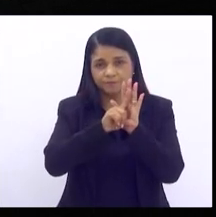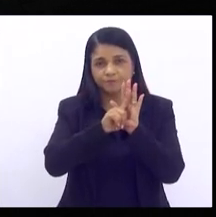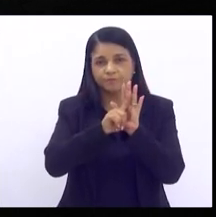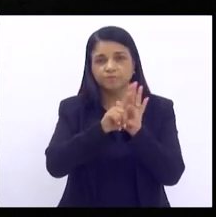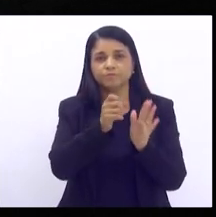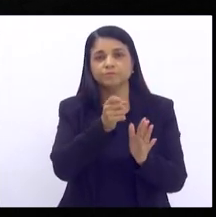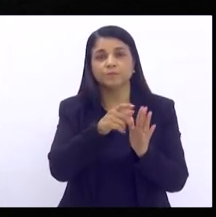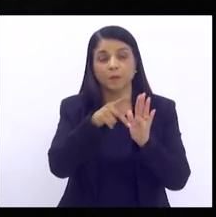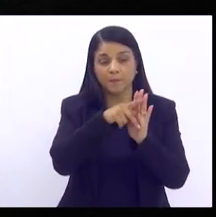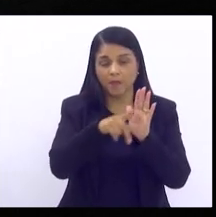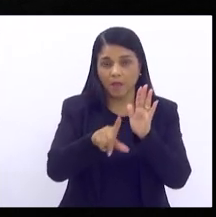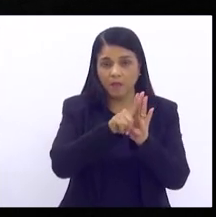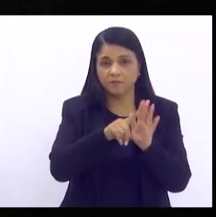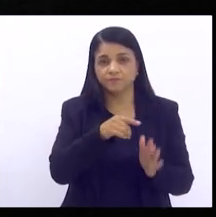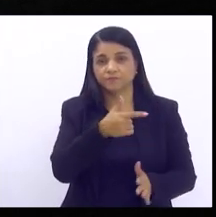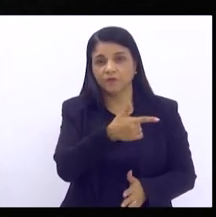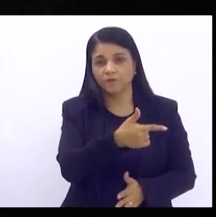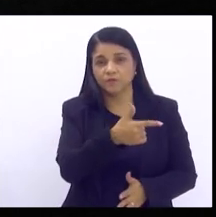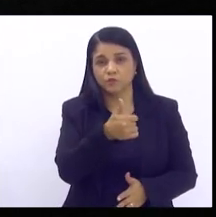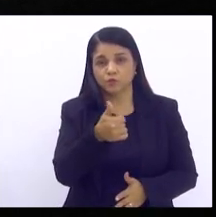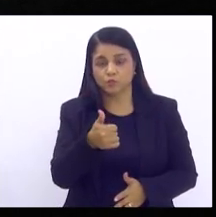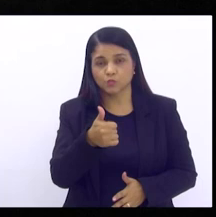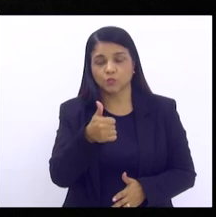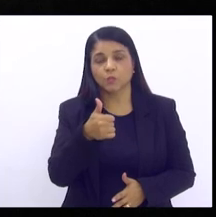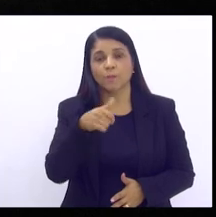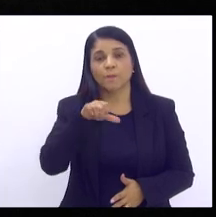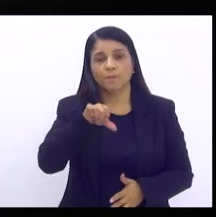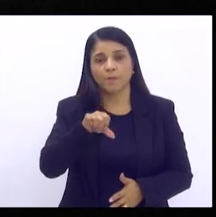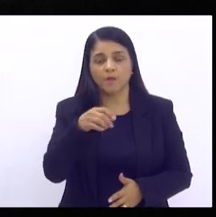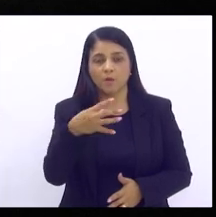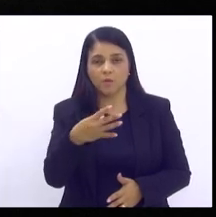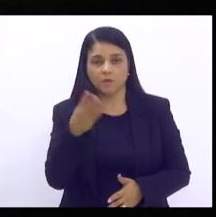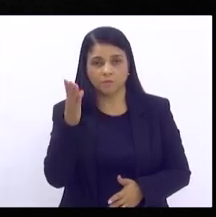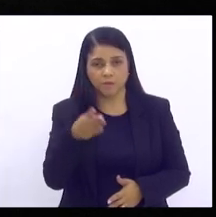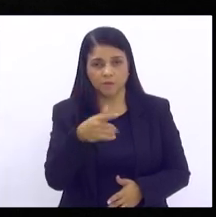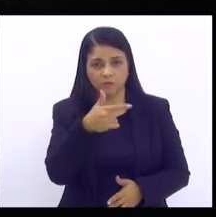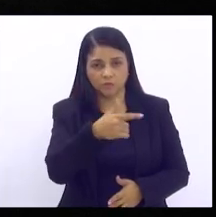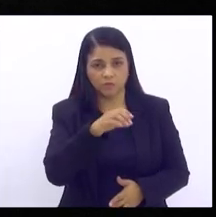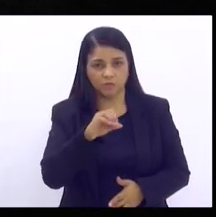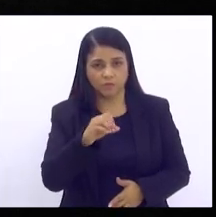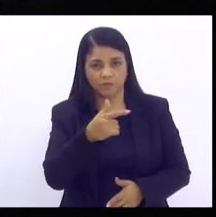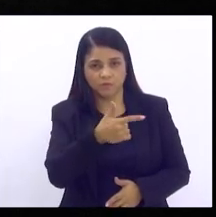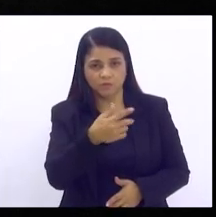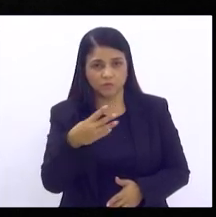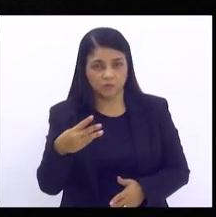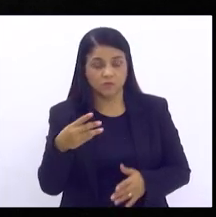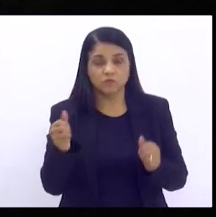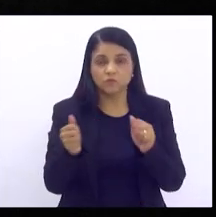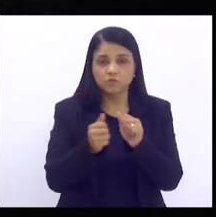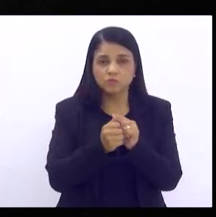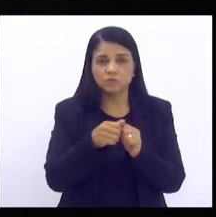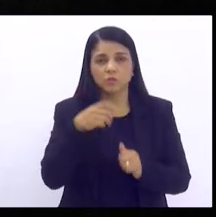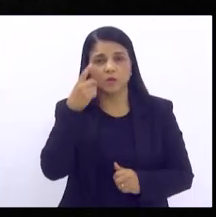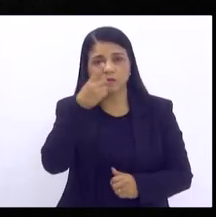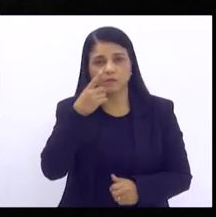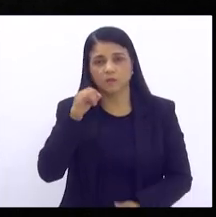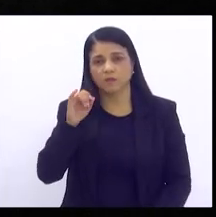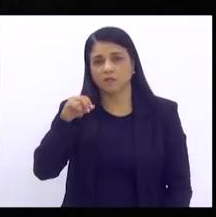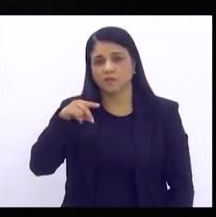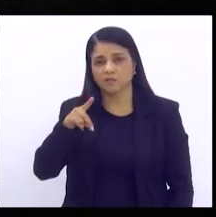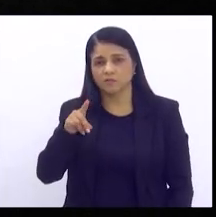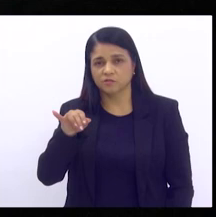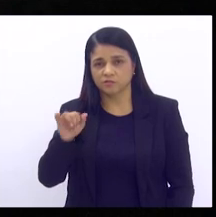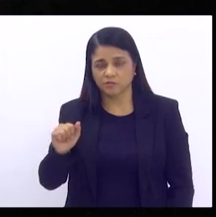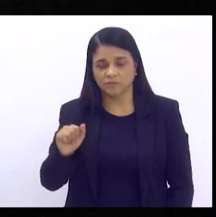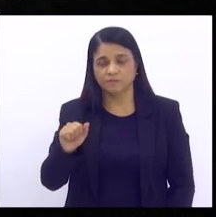uma PL de número 2164, de 2023, junto com a deputada Índia